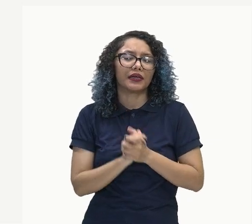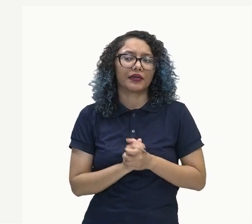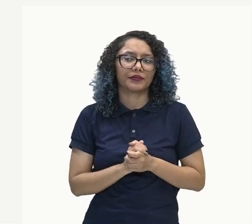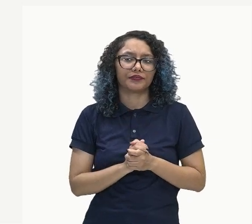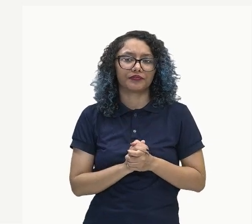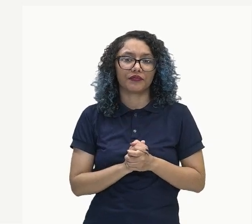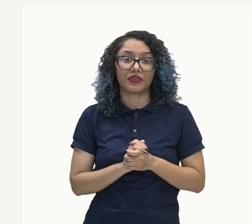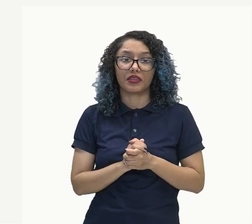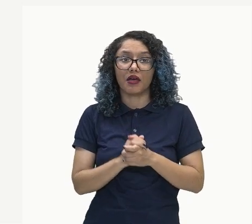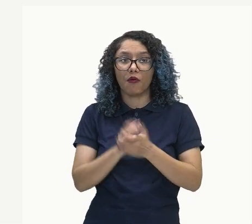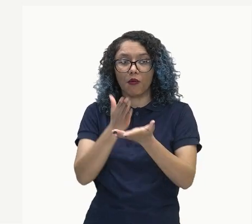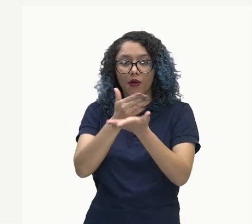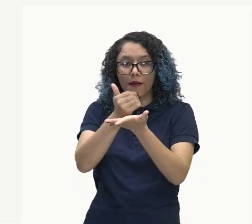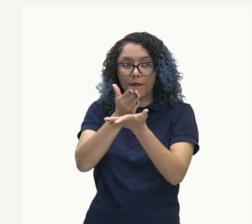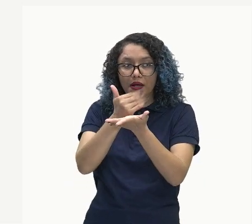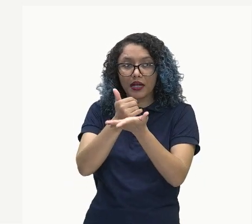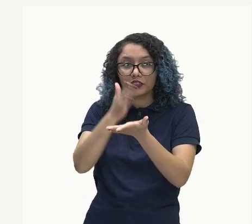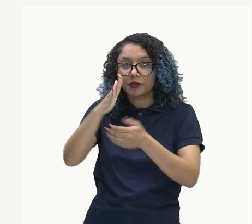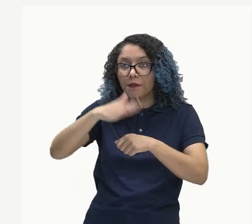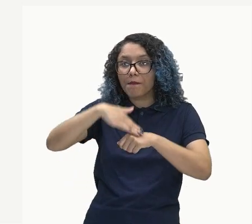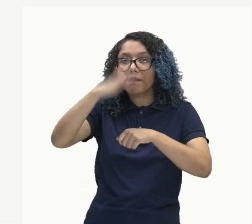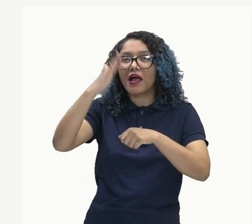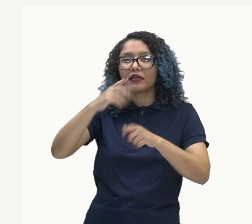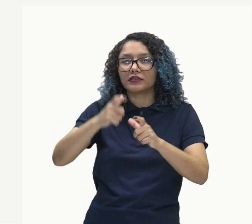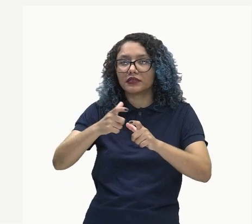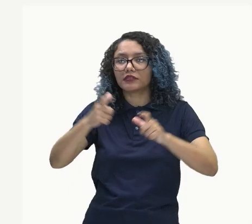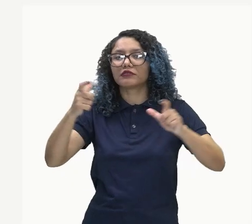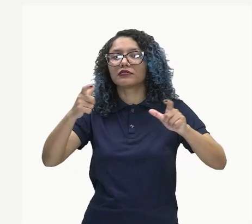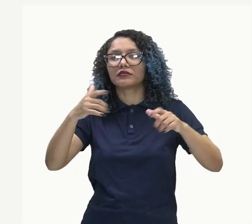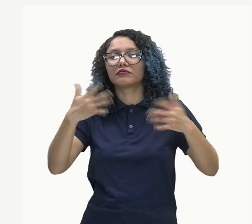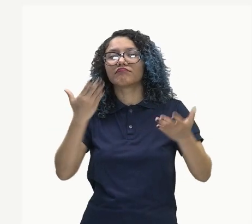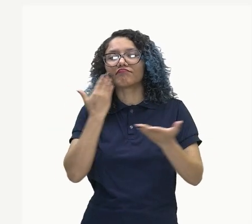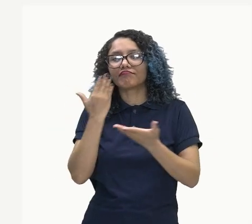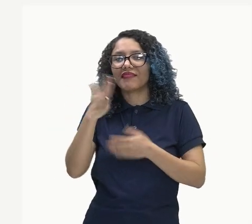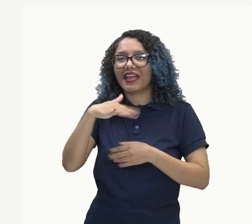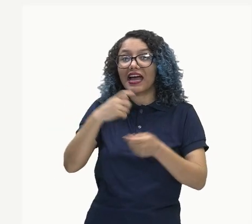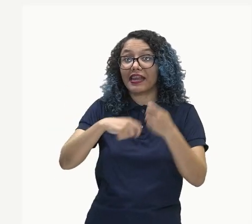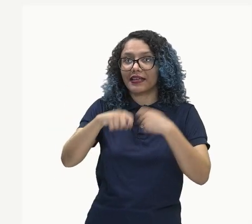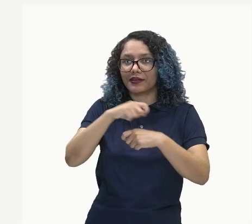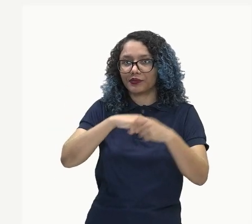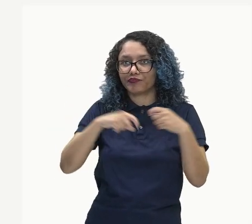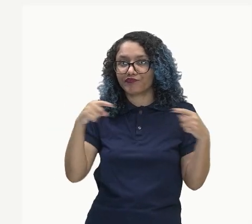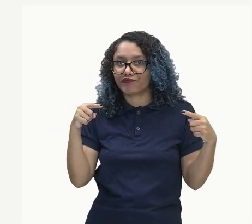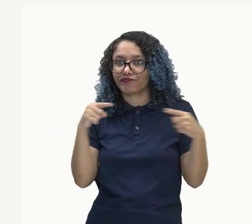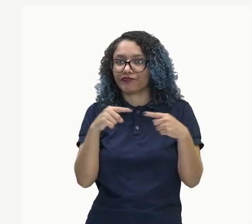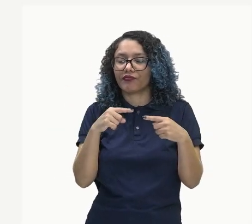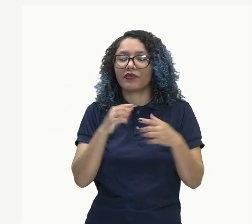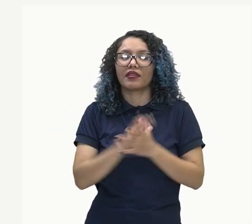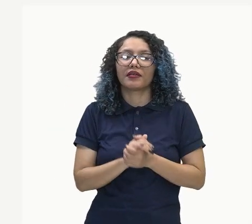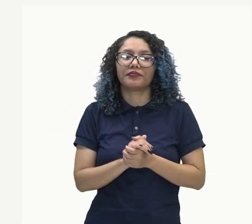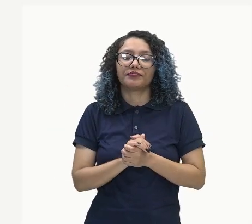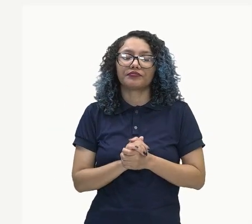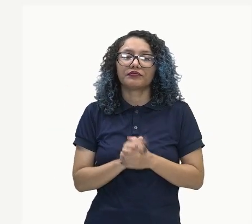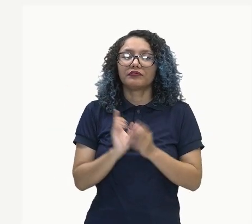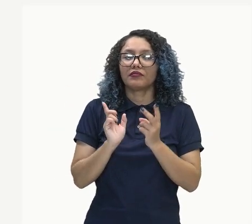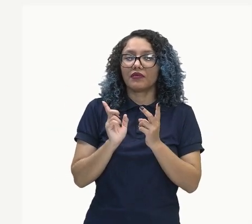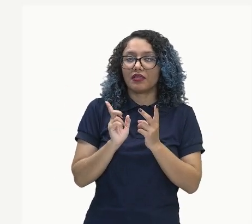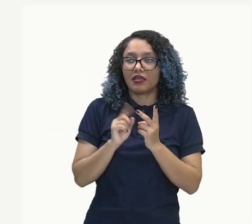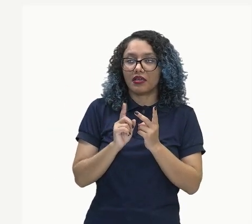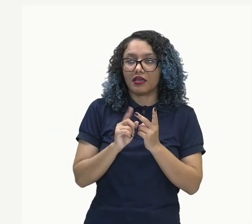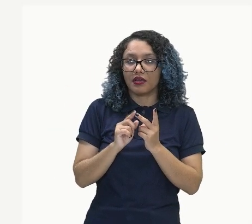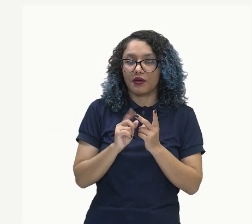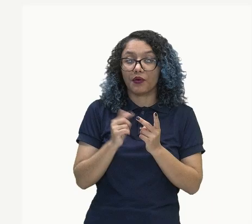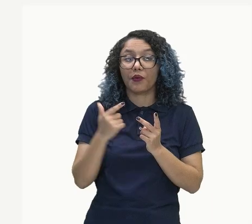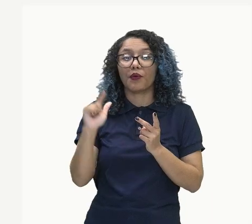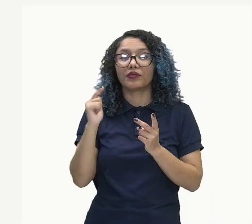maior fatia vai ser desse setor aqui, de comércio, ok? Depois do comércio, o que temos?